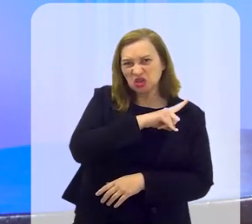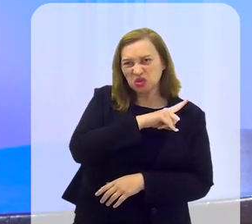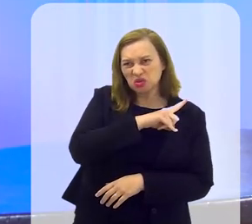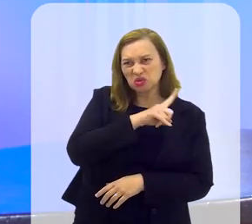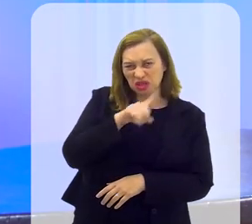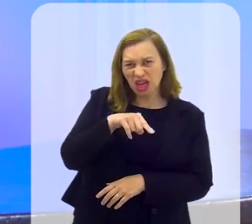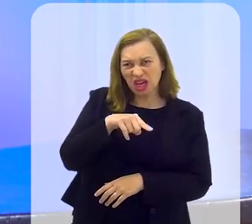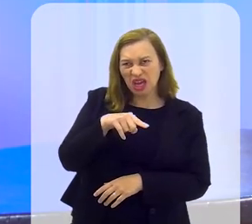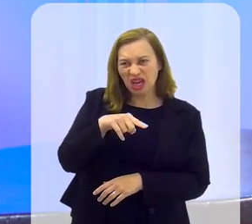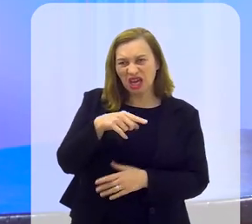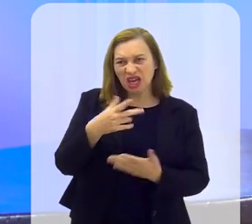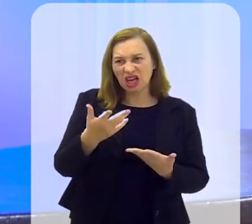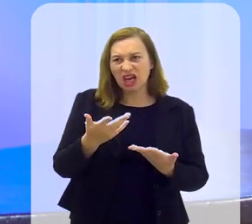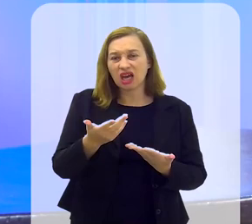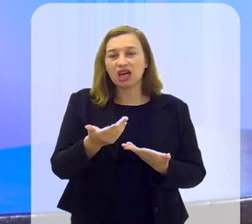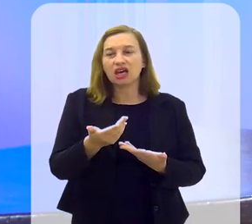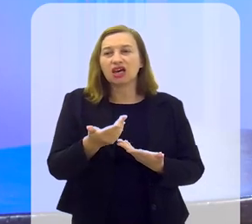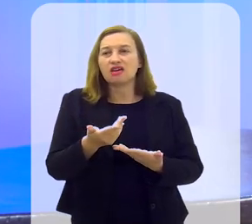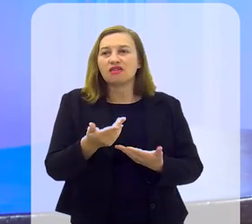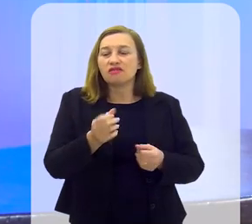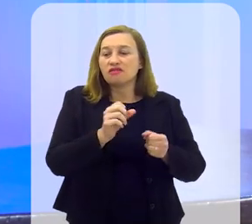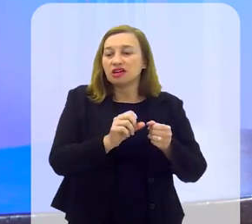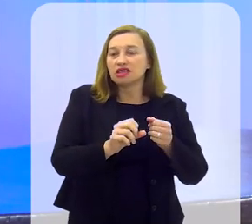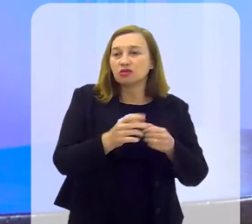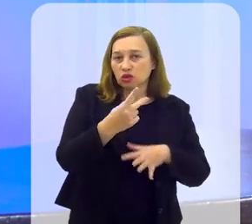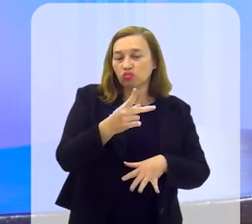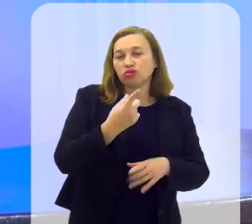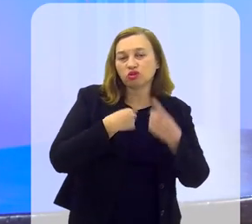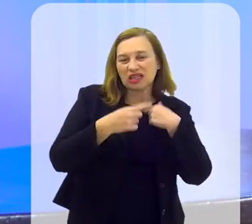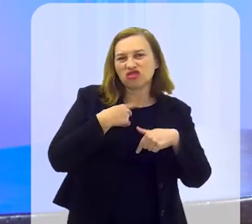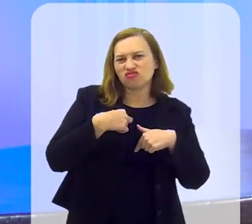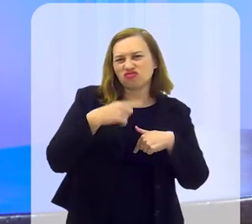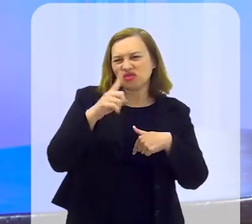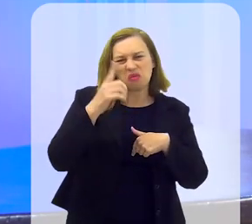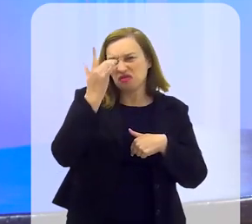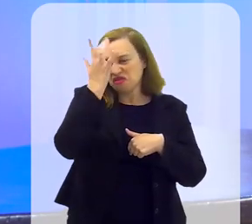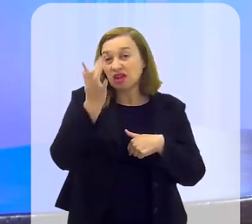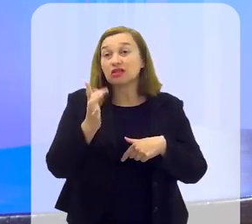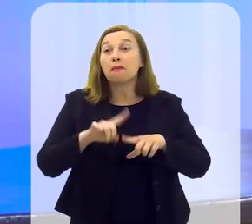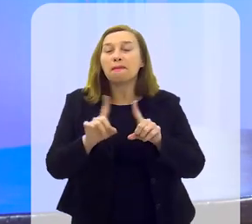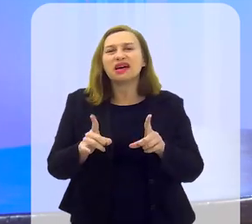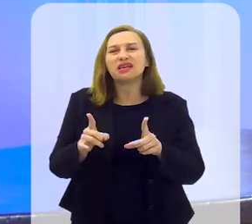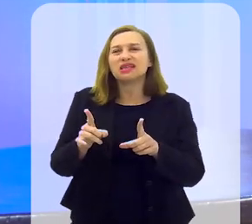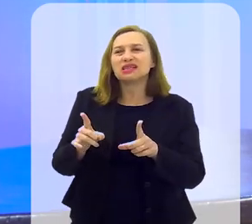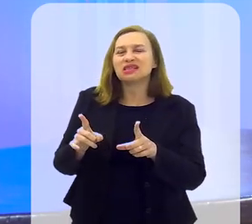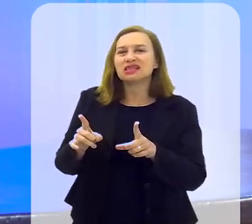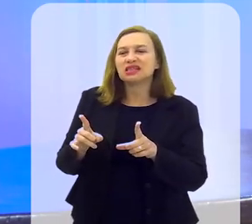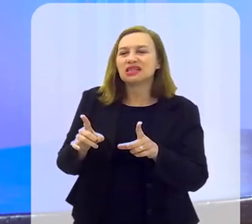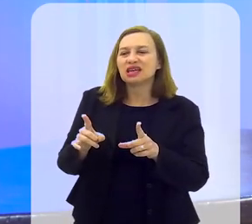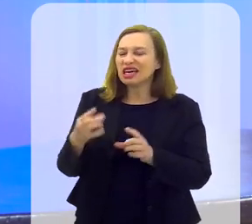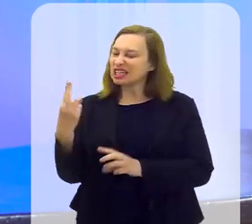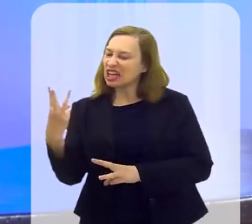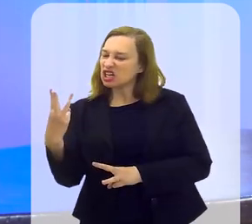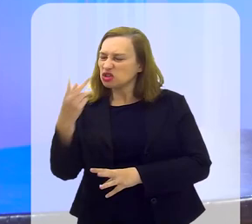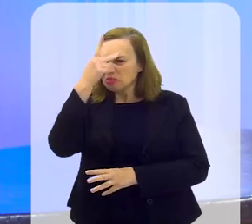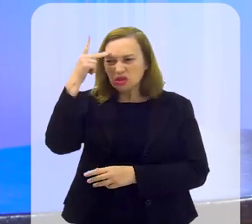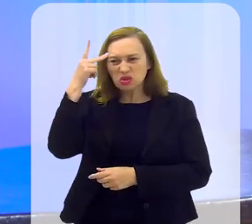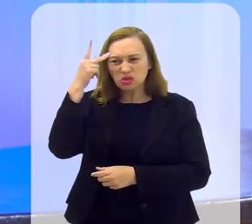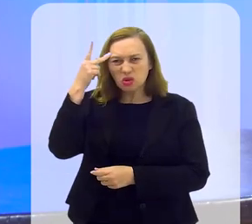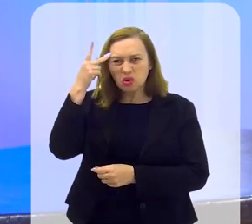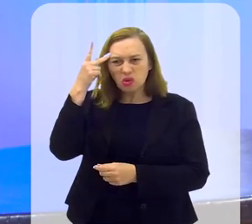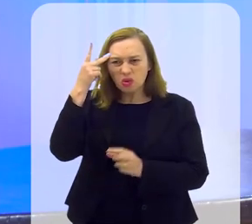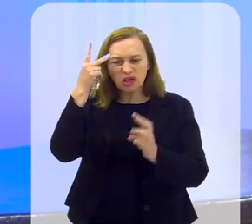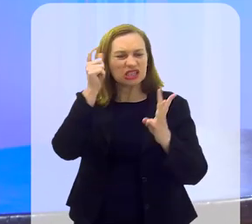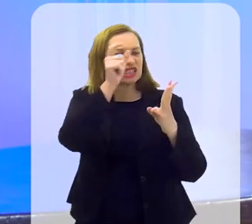administrar administrar suas vontades já não é uma coisa muito fácil agora administrar três pessoas com